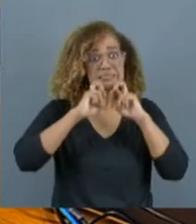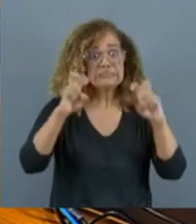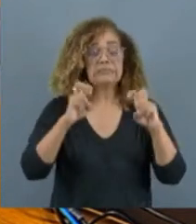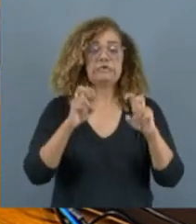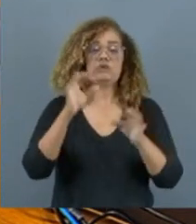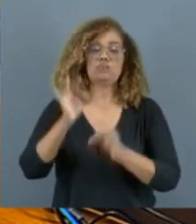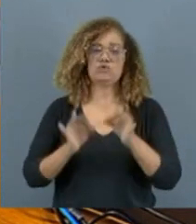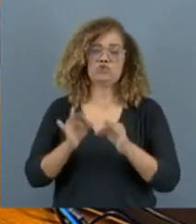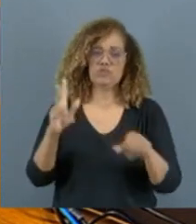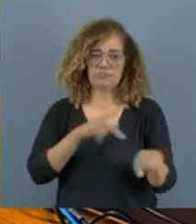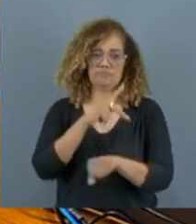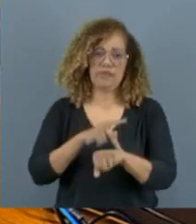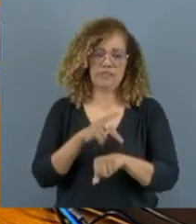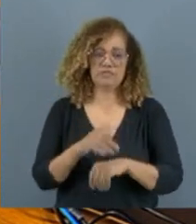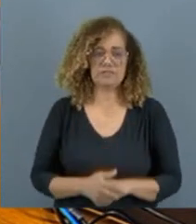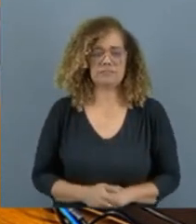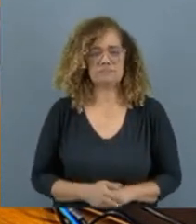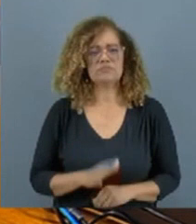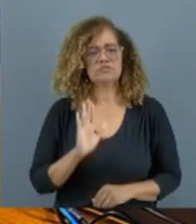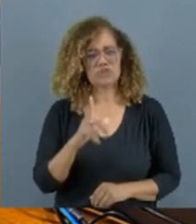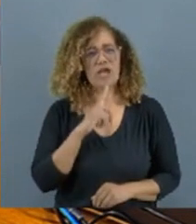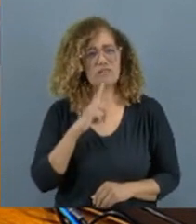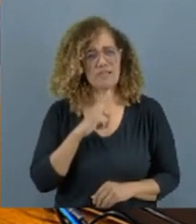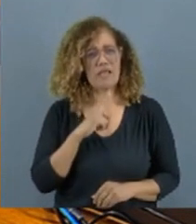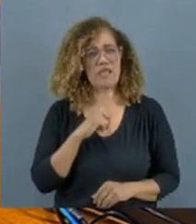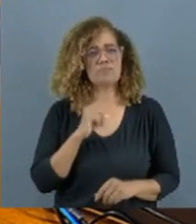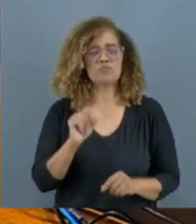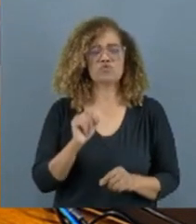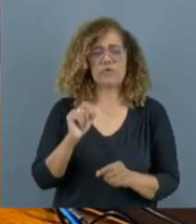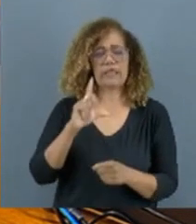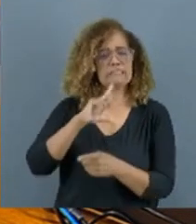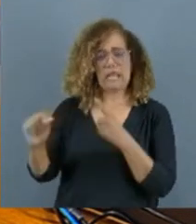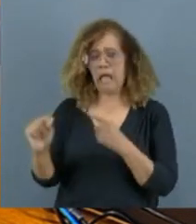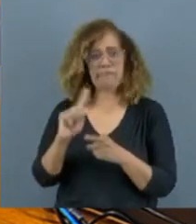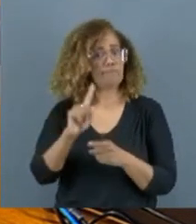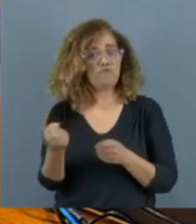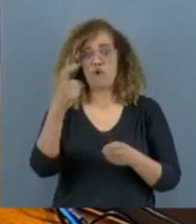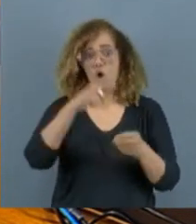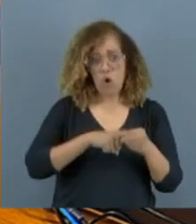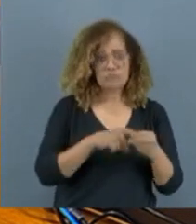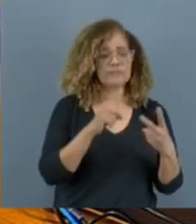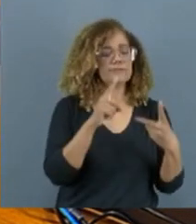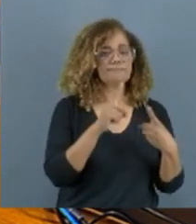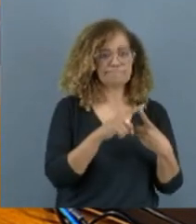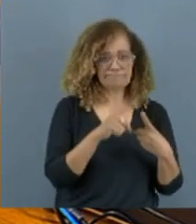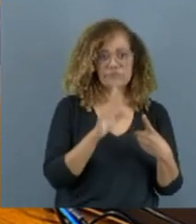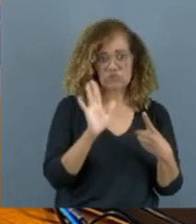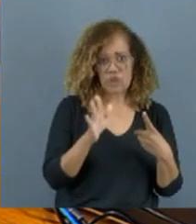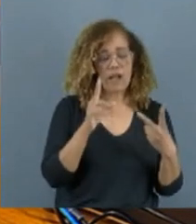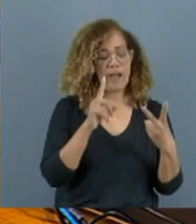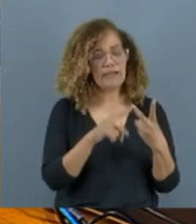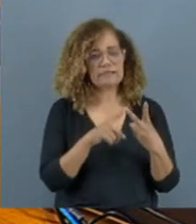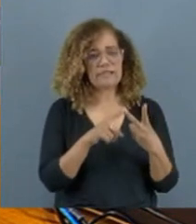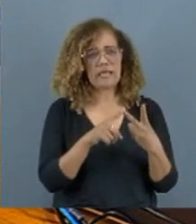país. Então, nós temos o risco de fuga ou não retorno, nós temos